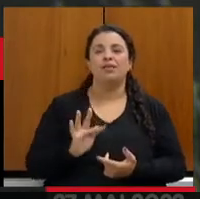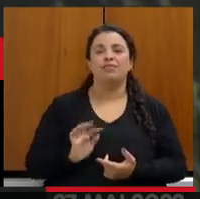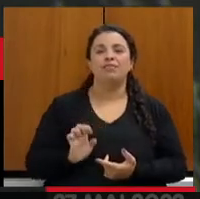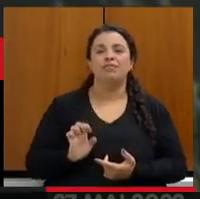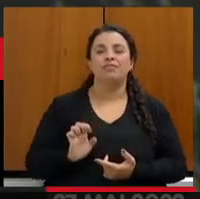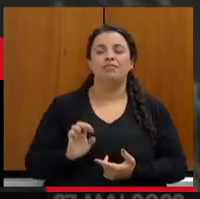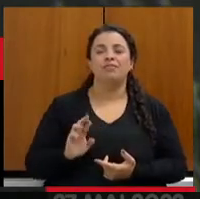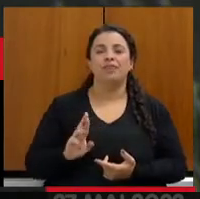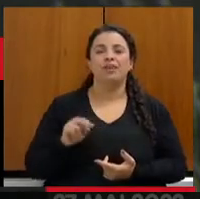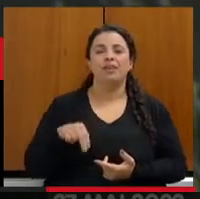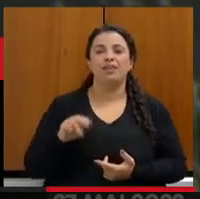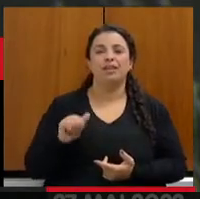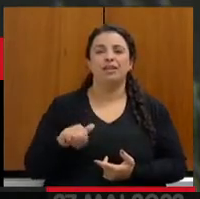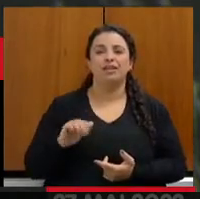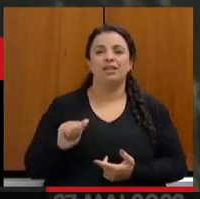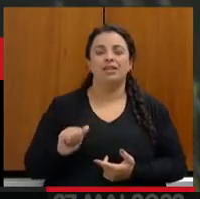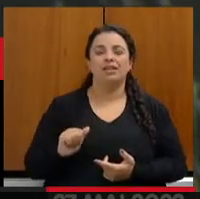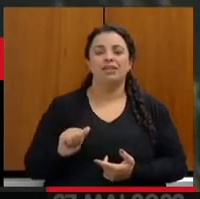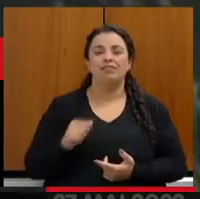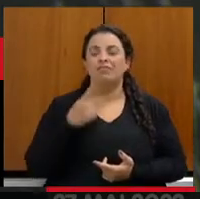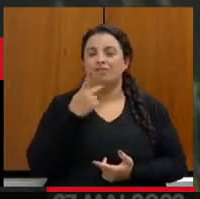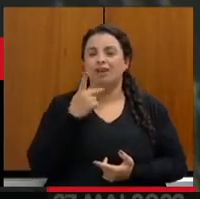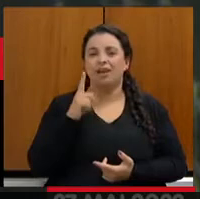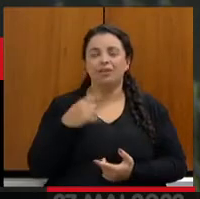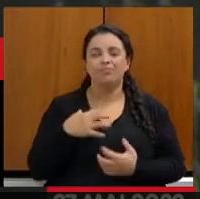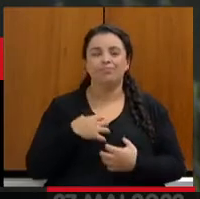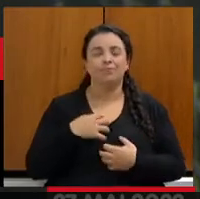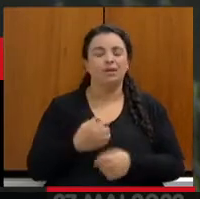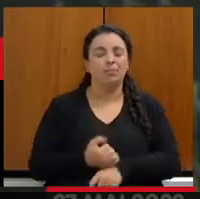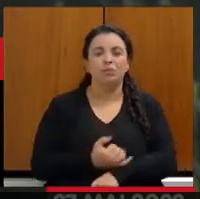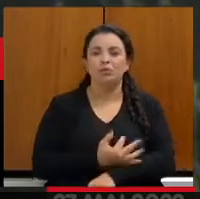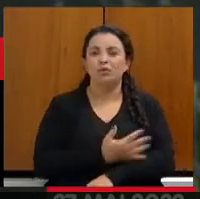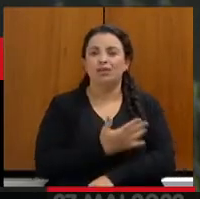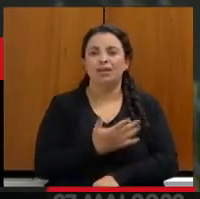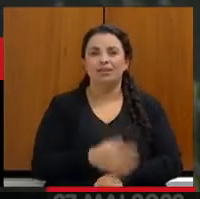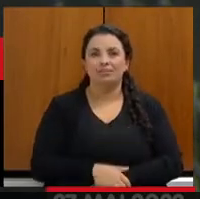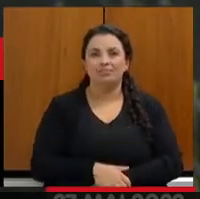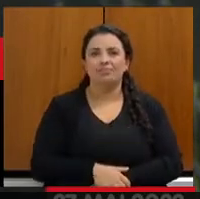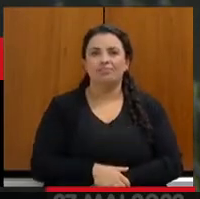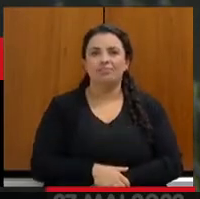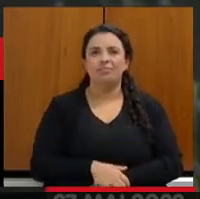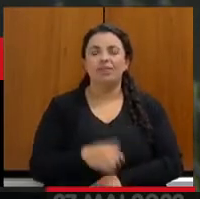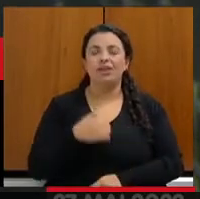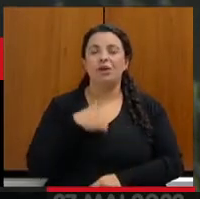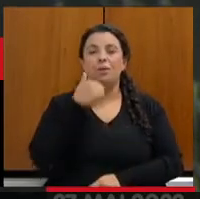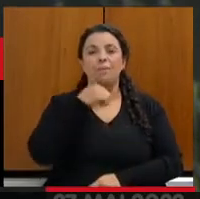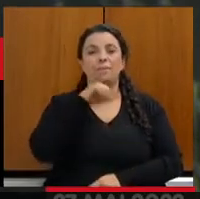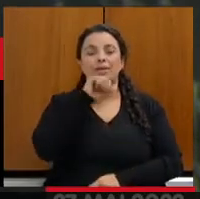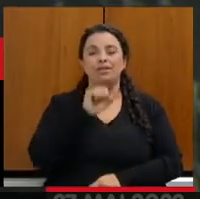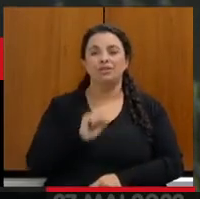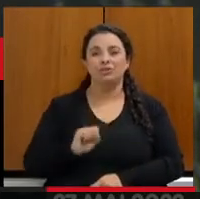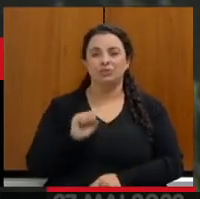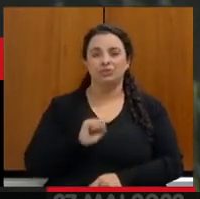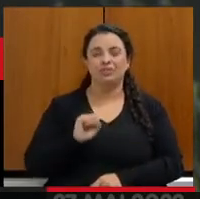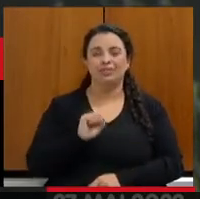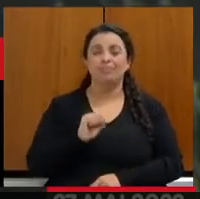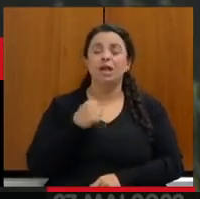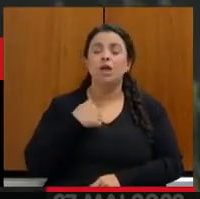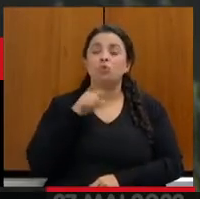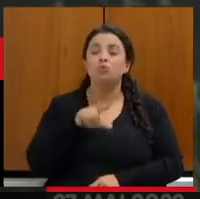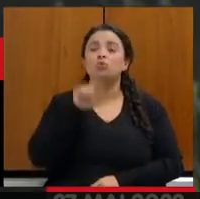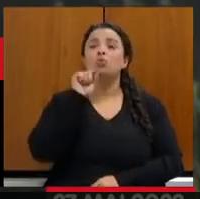Fernandes falar me emocionou tanto porque eu sou uma mãe solo sou uma mãe por opção